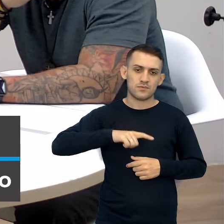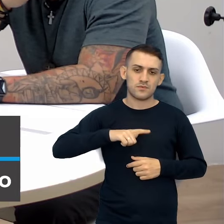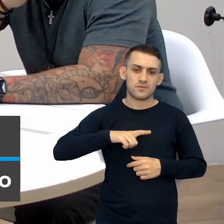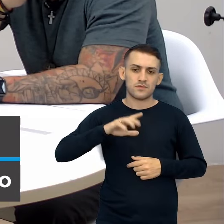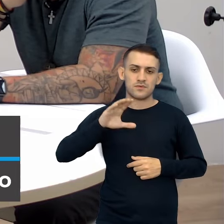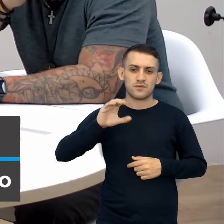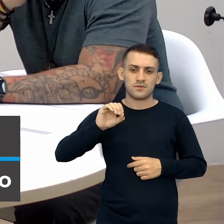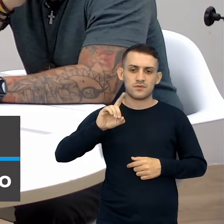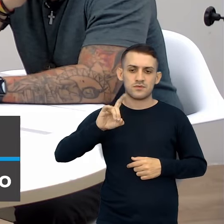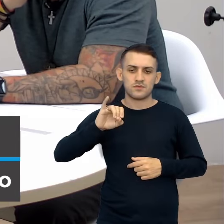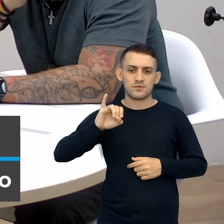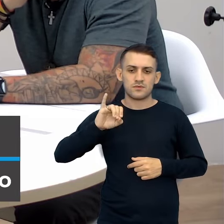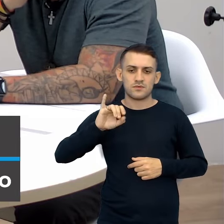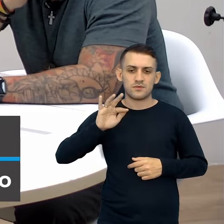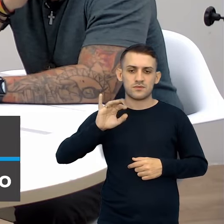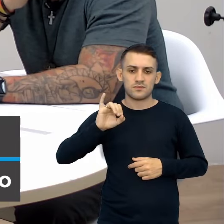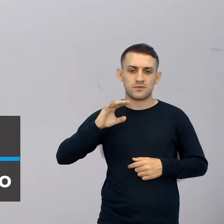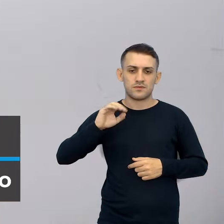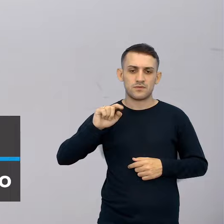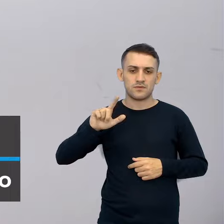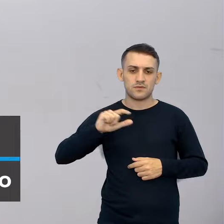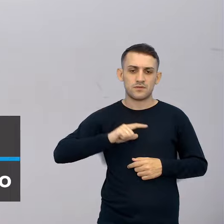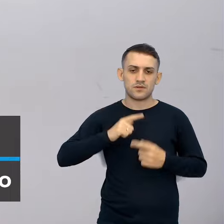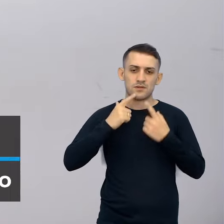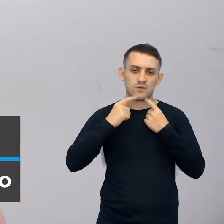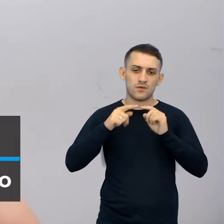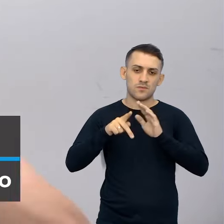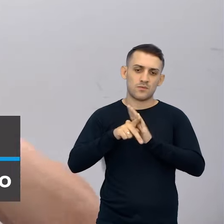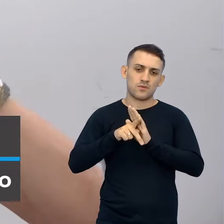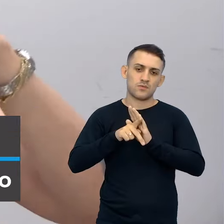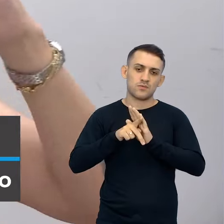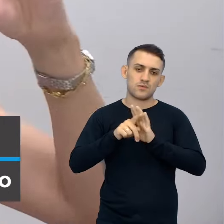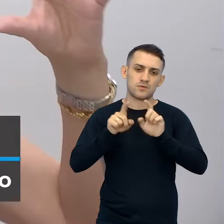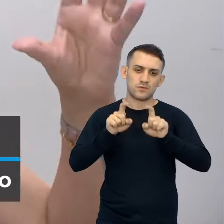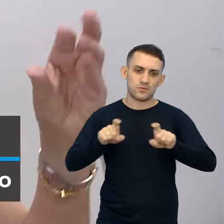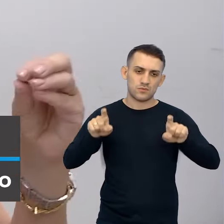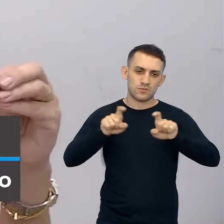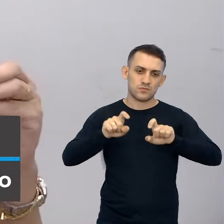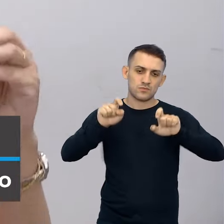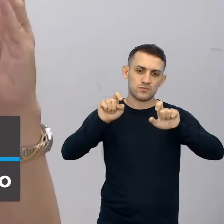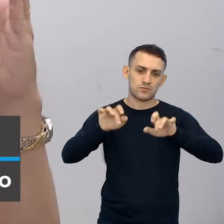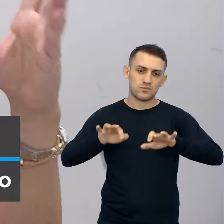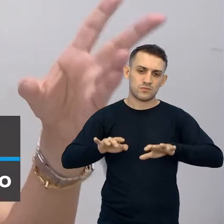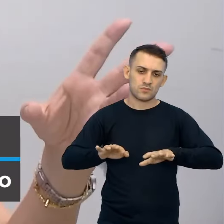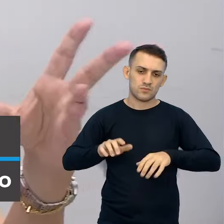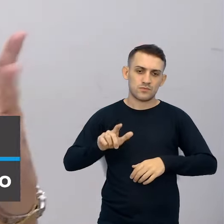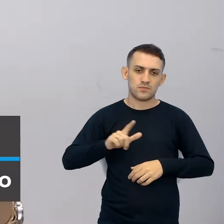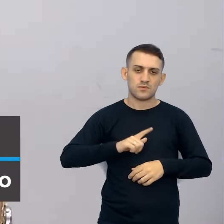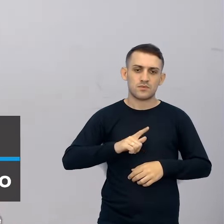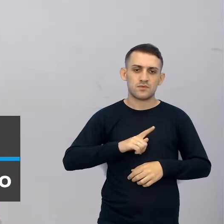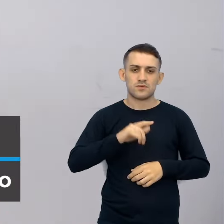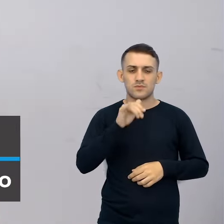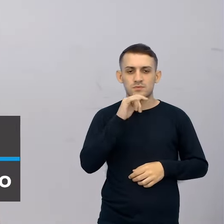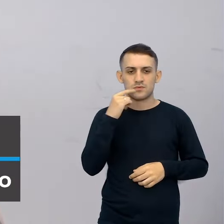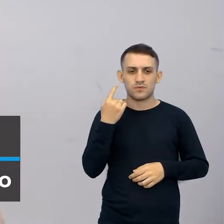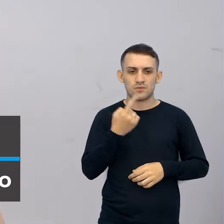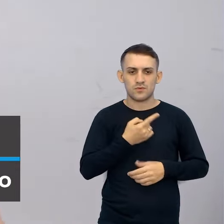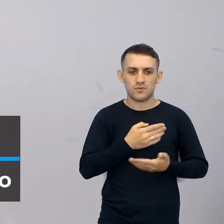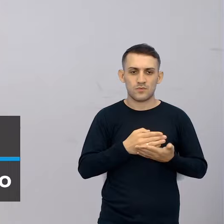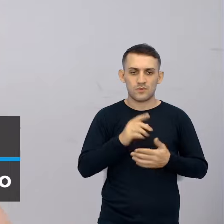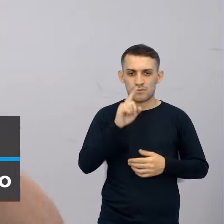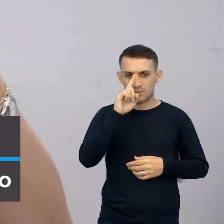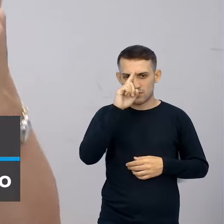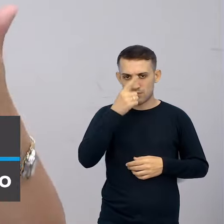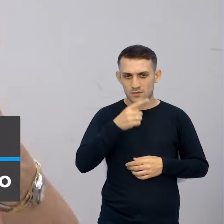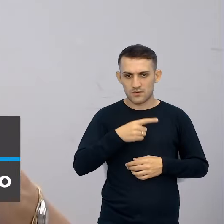codificação, uma linguagem, quando a gente faz linguagem de programação, não é aquela linguagem, né? Mas quando eu começo a dar ordens, né? Olha,